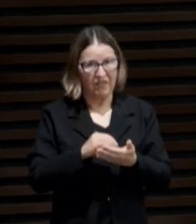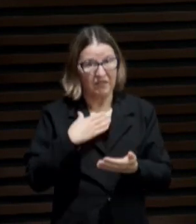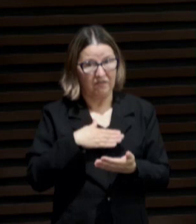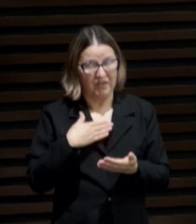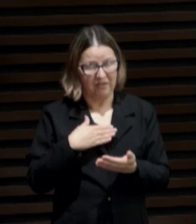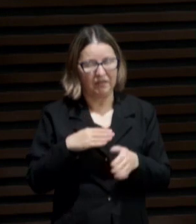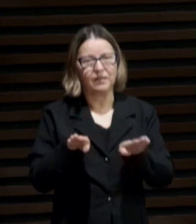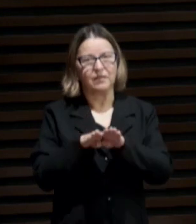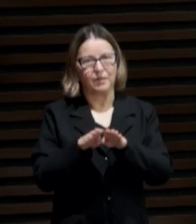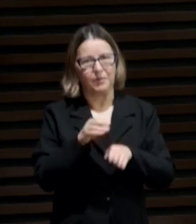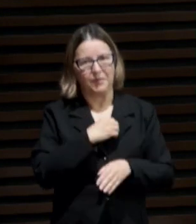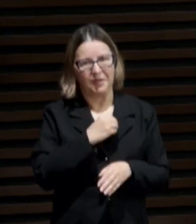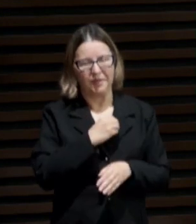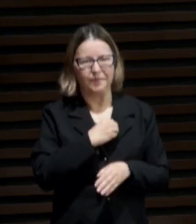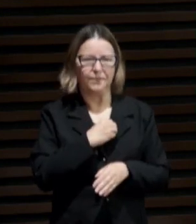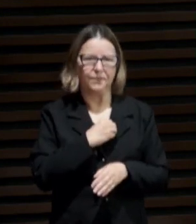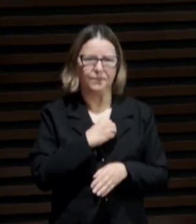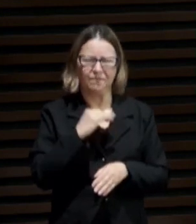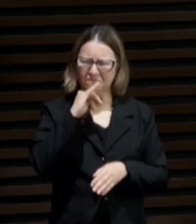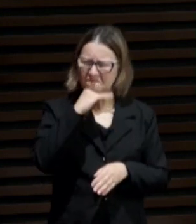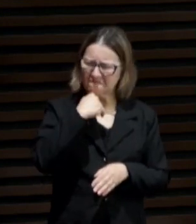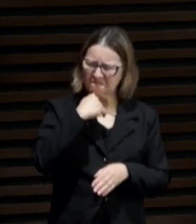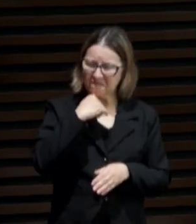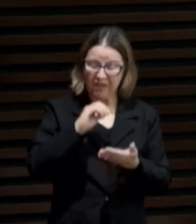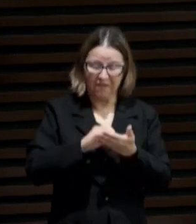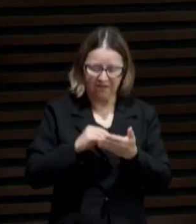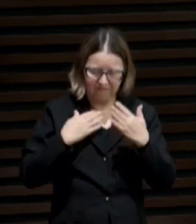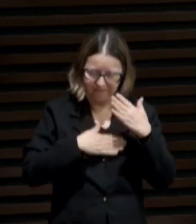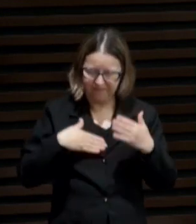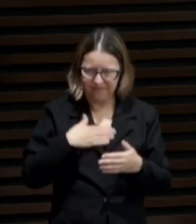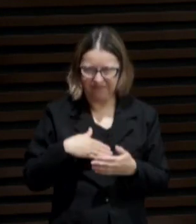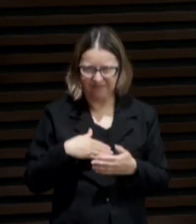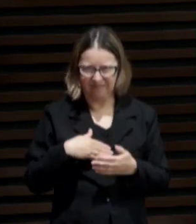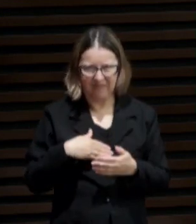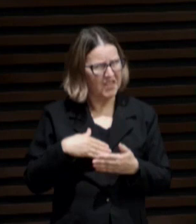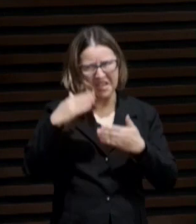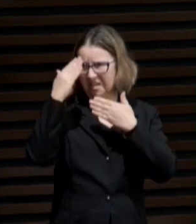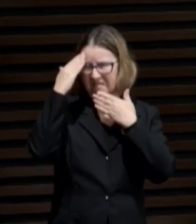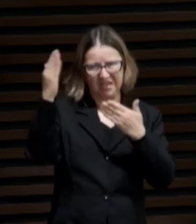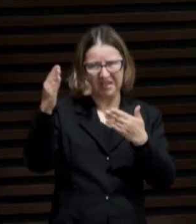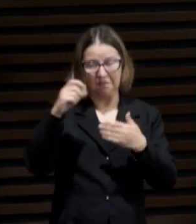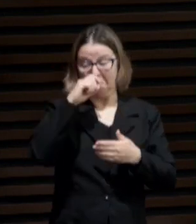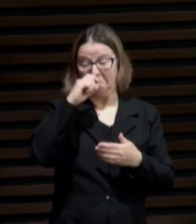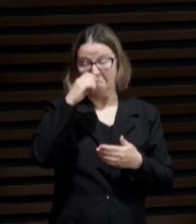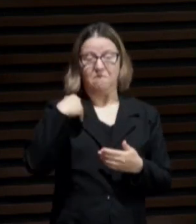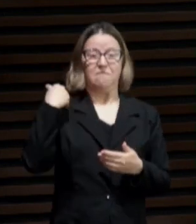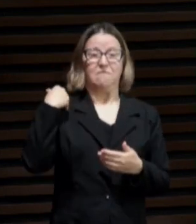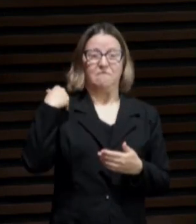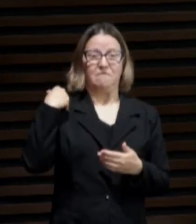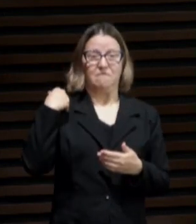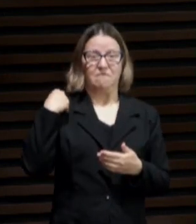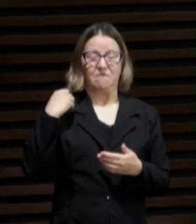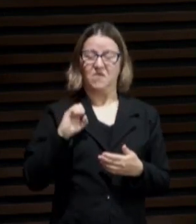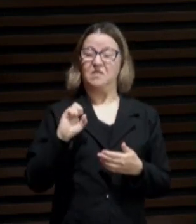pecado. Frustração, insatisfação, ingratidão, orgulho,